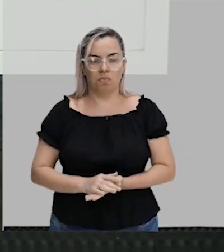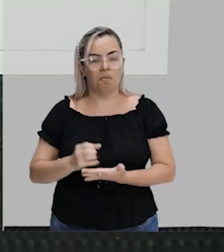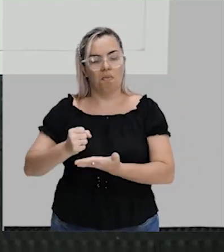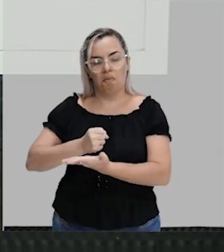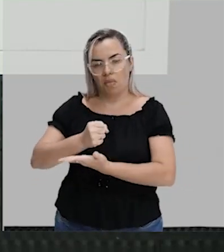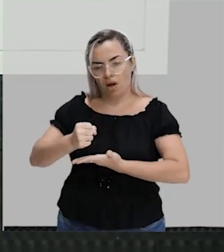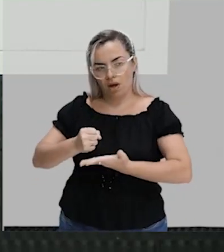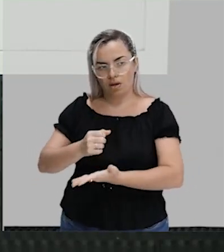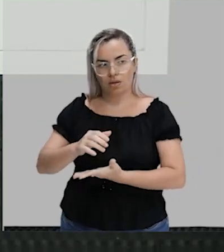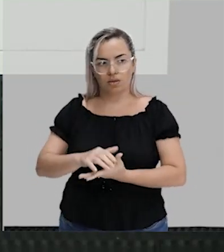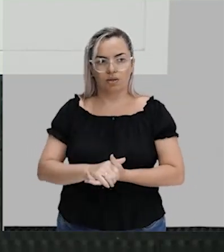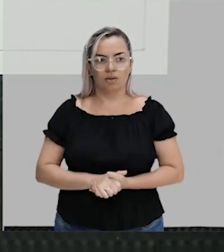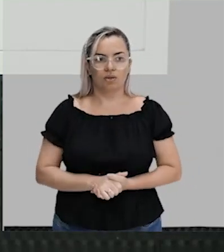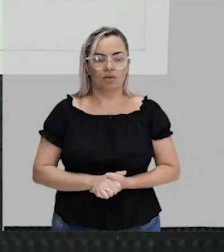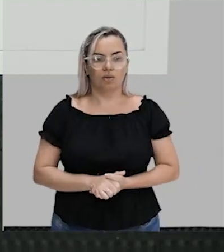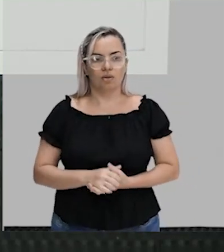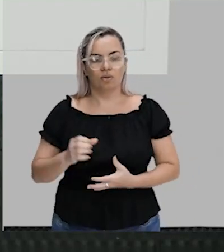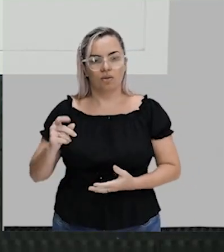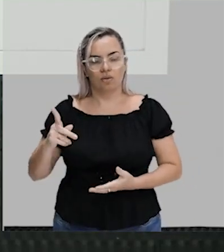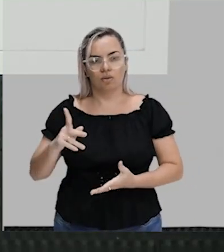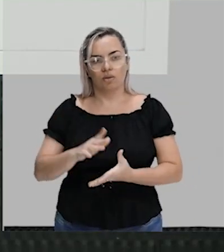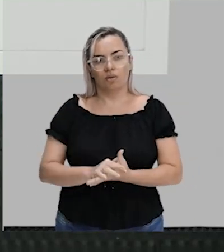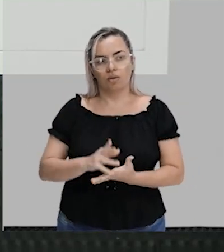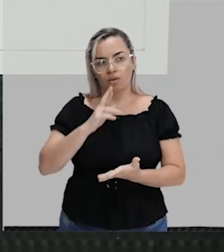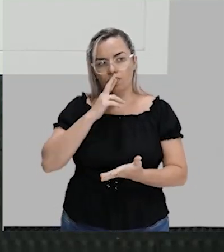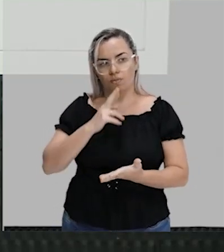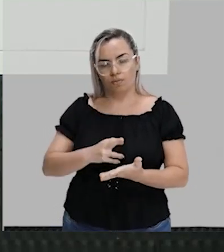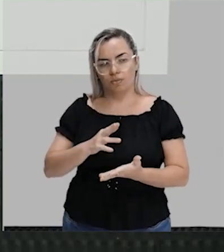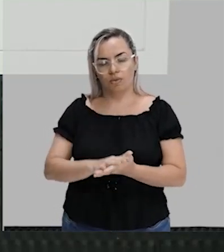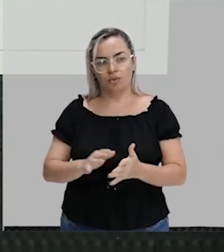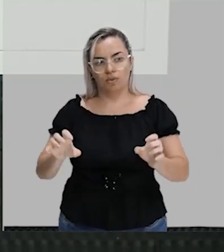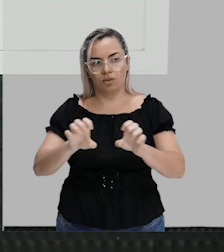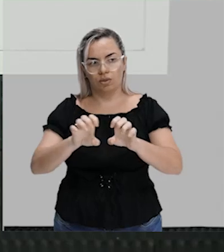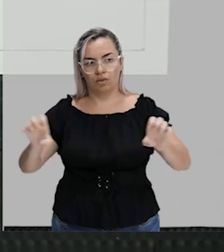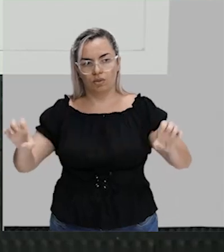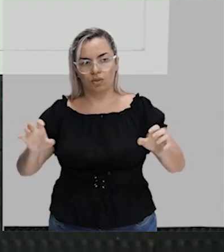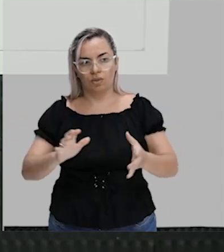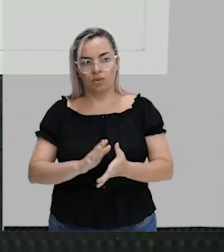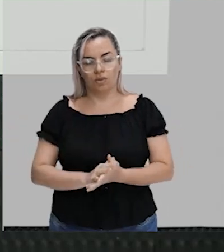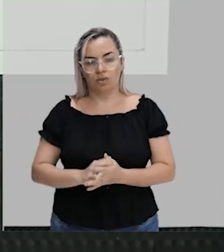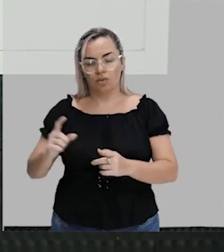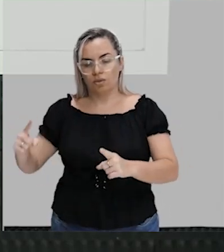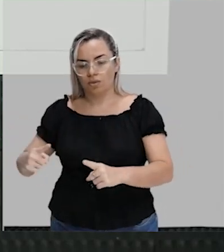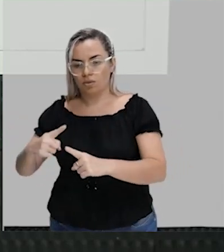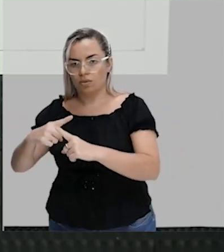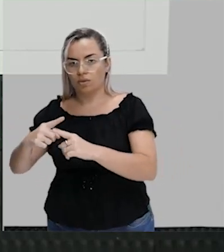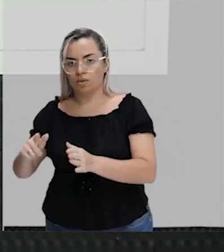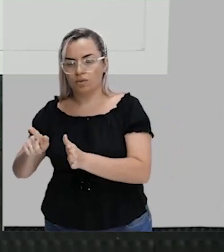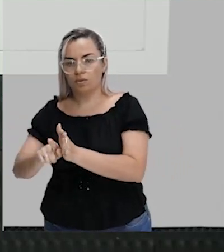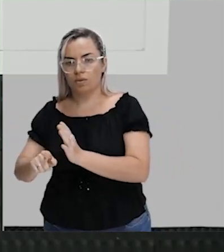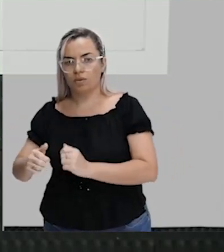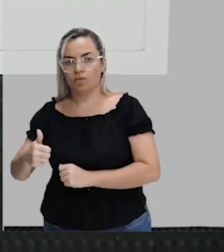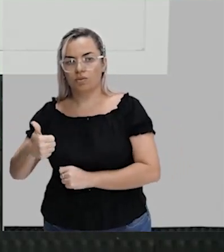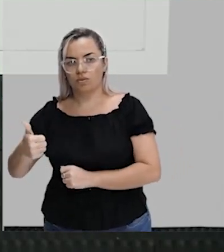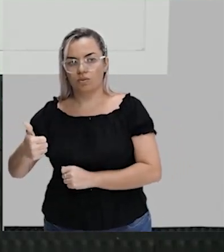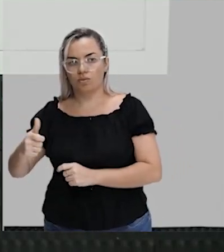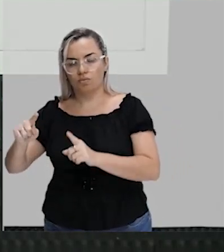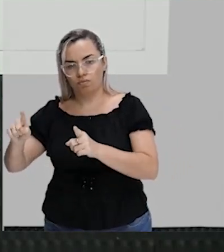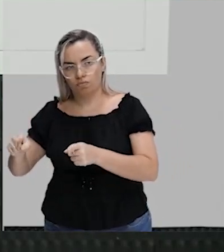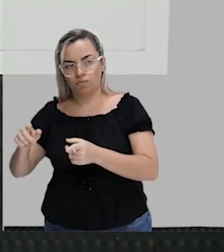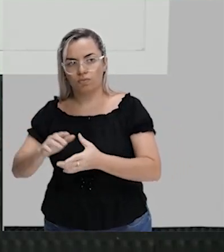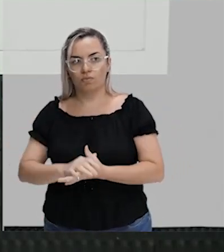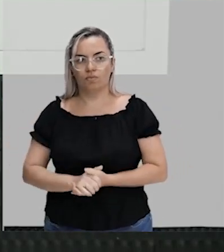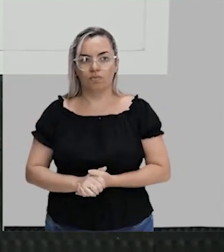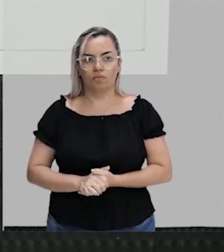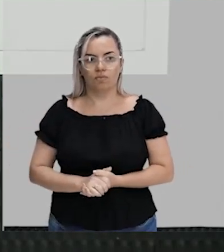também tá beleza turminha aí vamos resolver essa equaçãozinha aqui de baixo multiplica por menos um eu vou ter